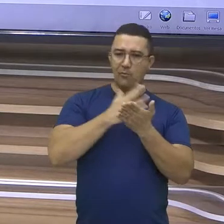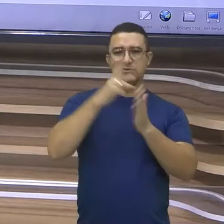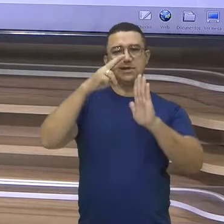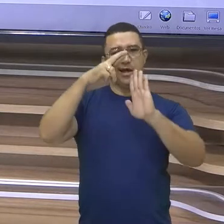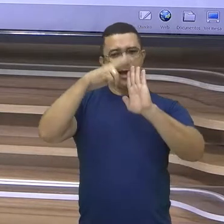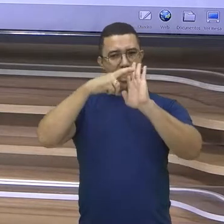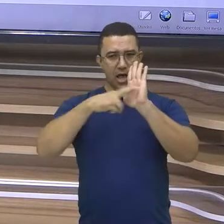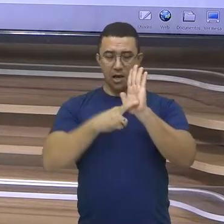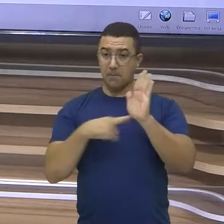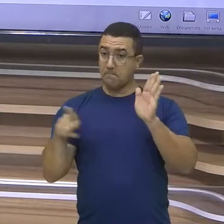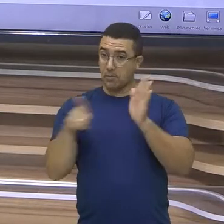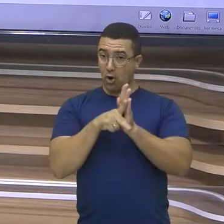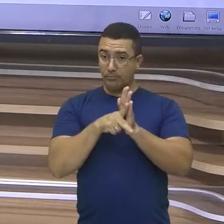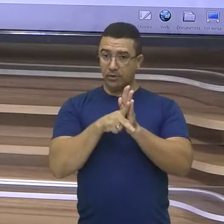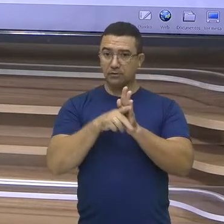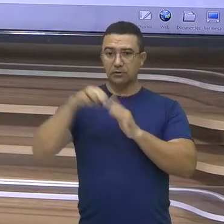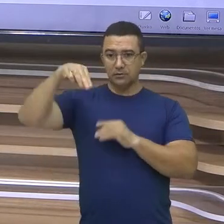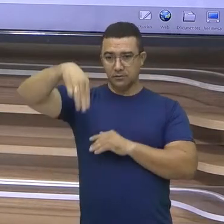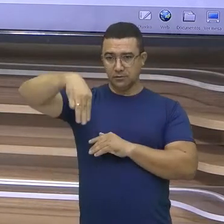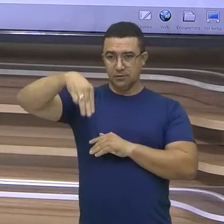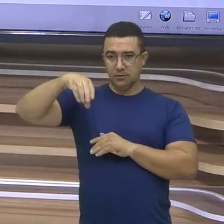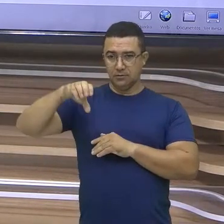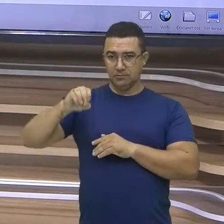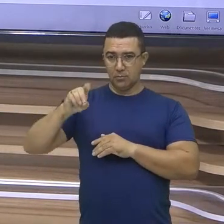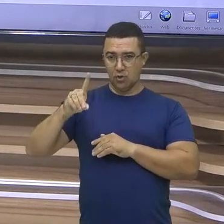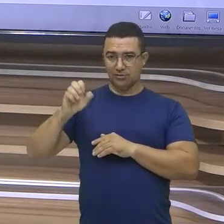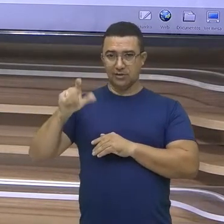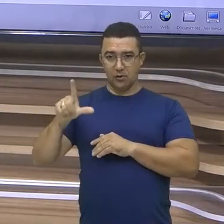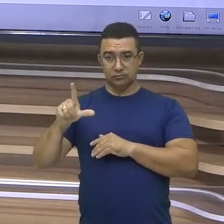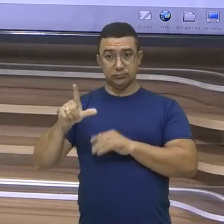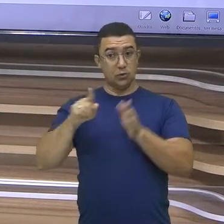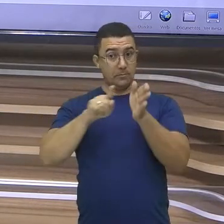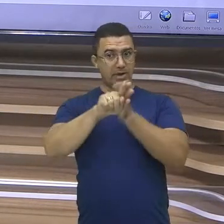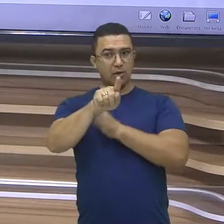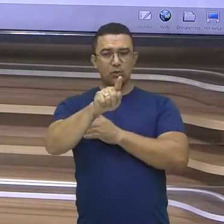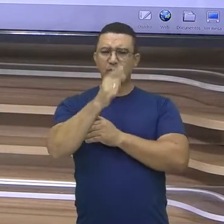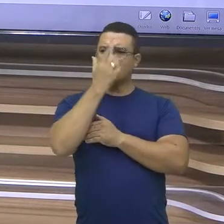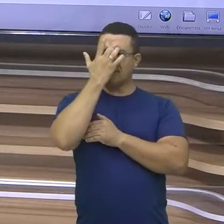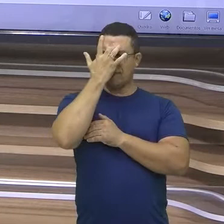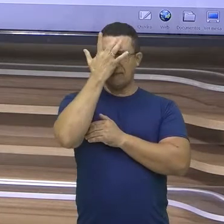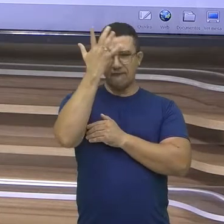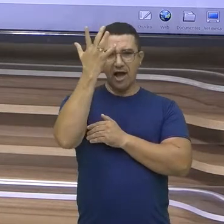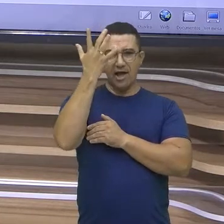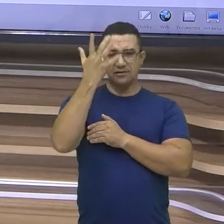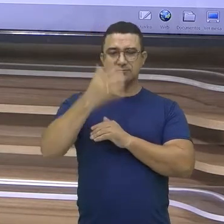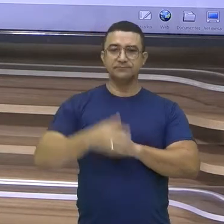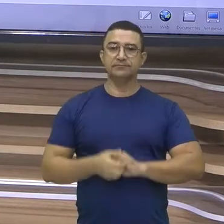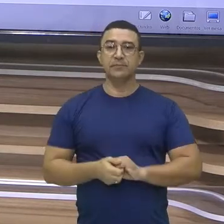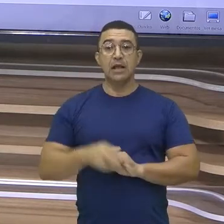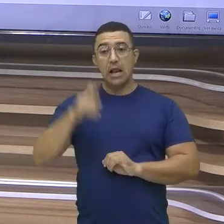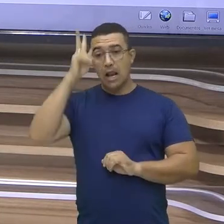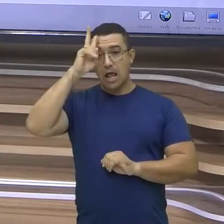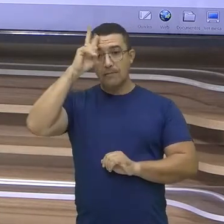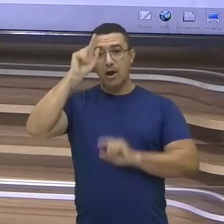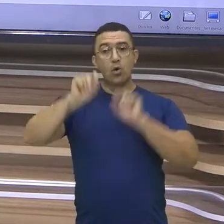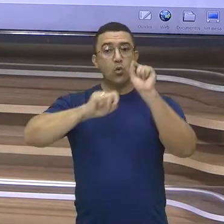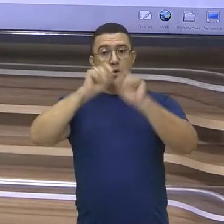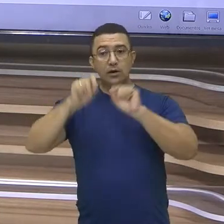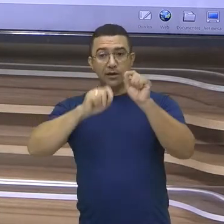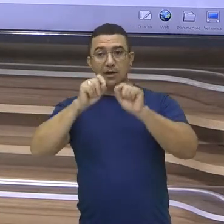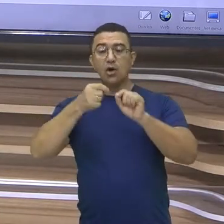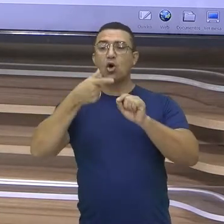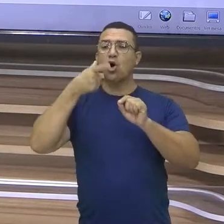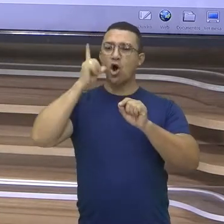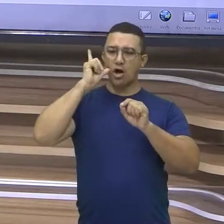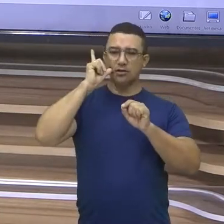específicas do modal should. Então, essa questão aí estava bastante fácil quando vocês né, lembrarem aí do que foi visto na aula anterior. Vamos